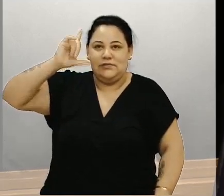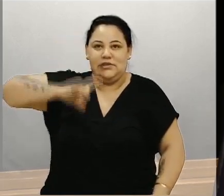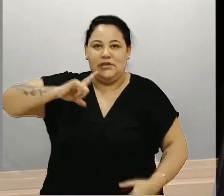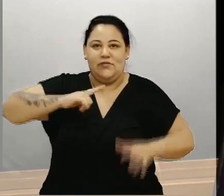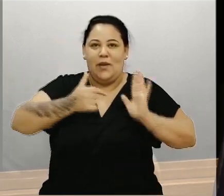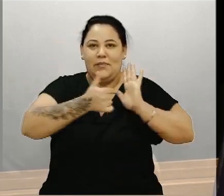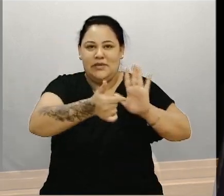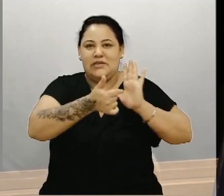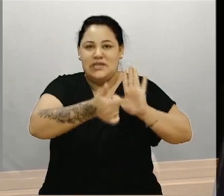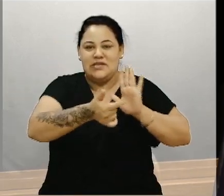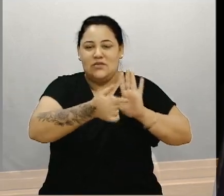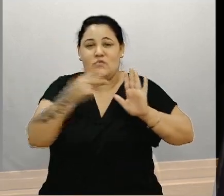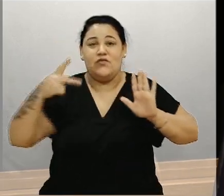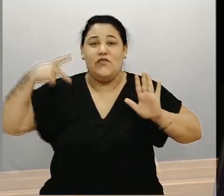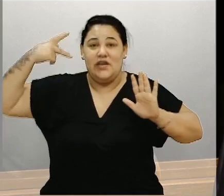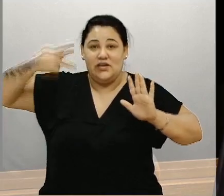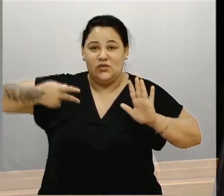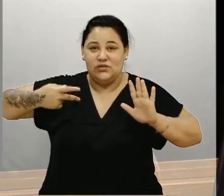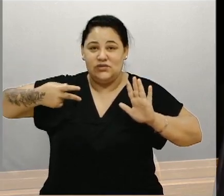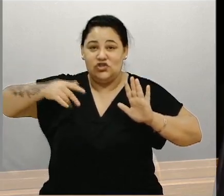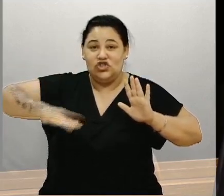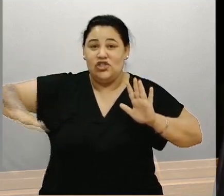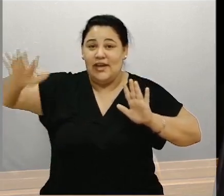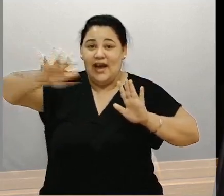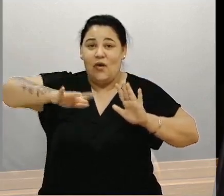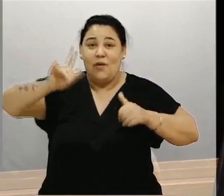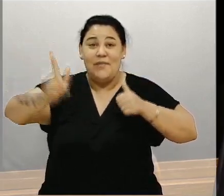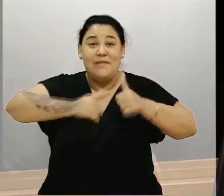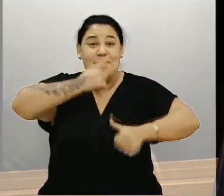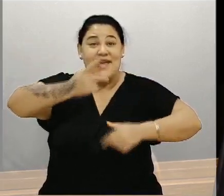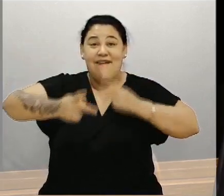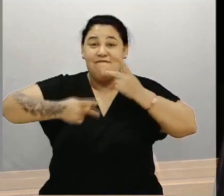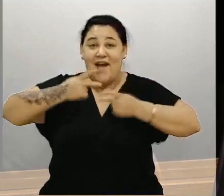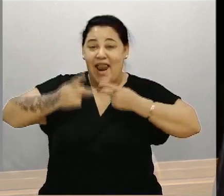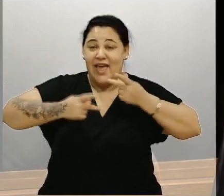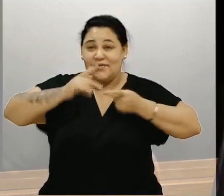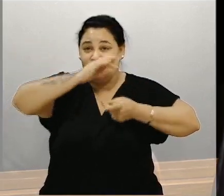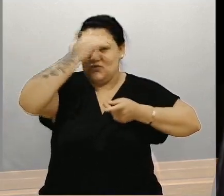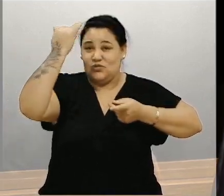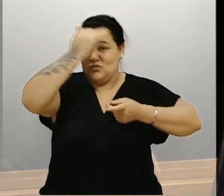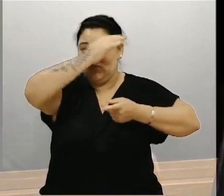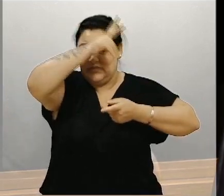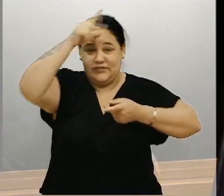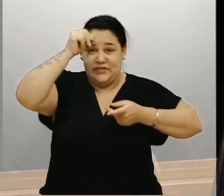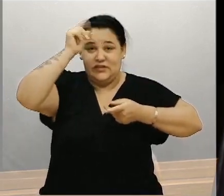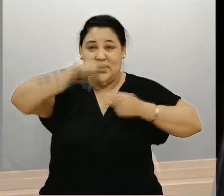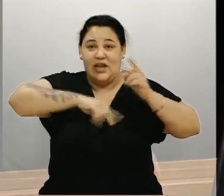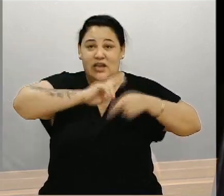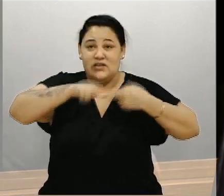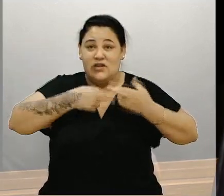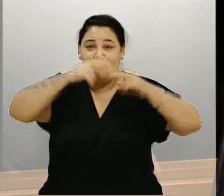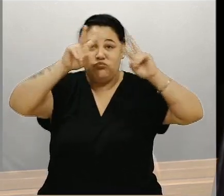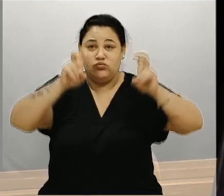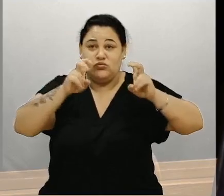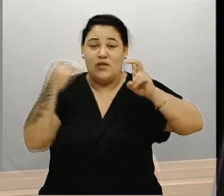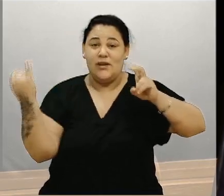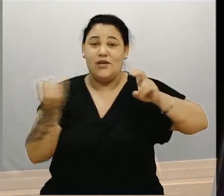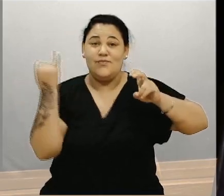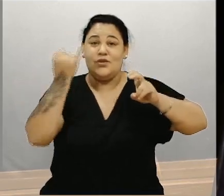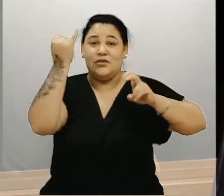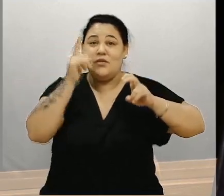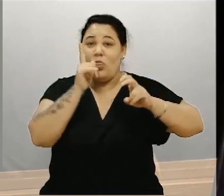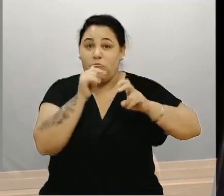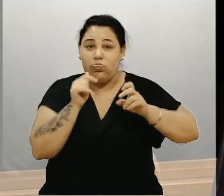os vereadores e vereadoras, a primeira fala do prefeito foi em relação a isso. Ele falou da importância dos